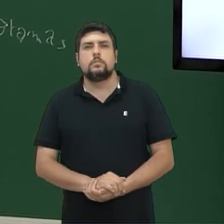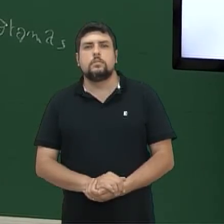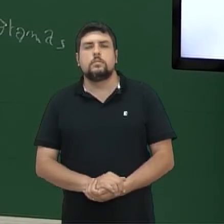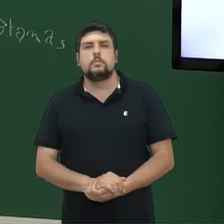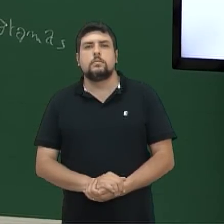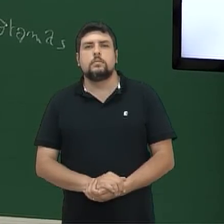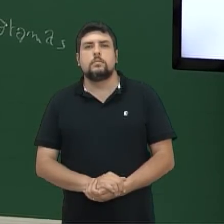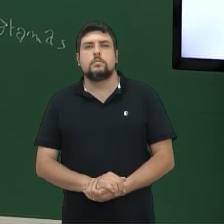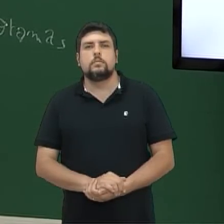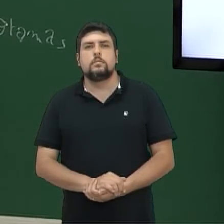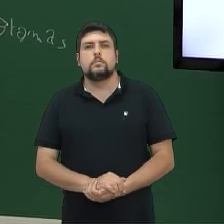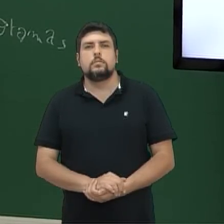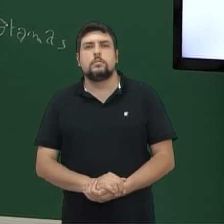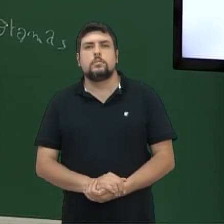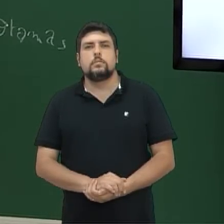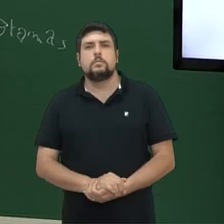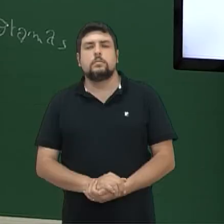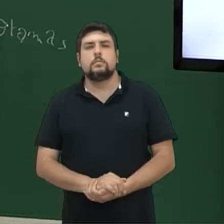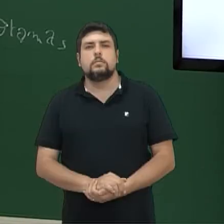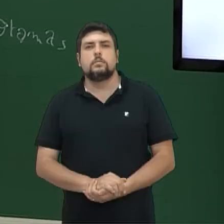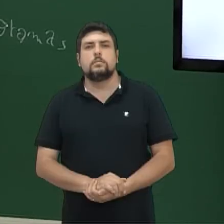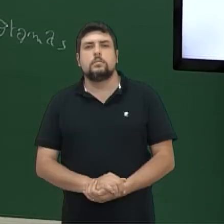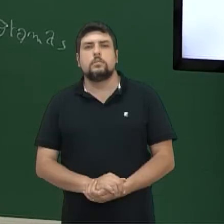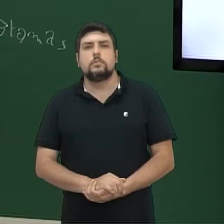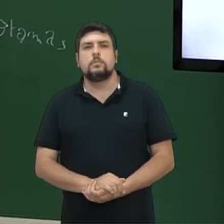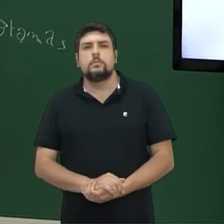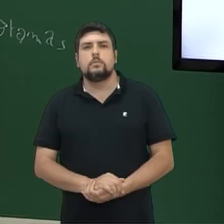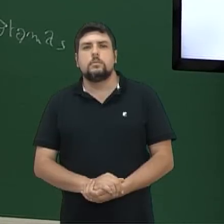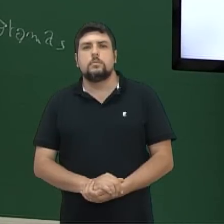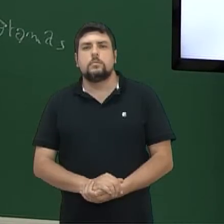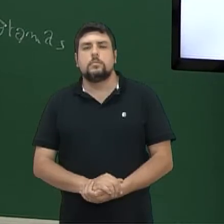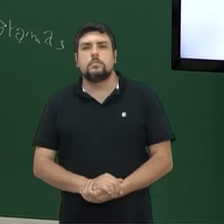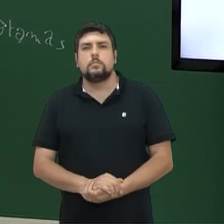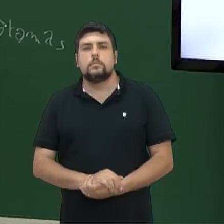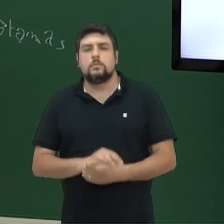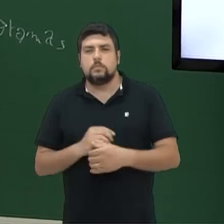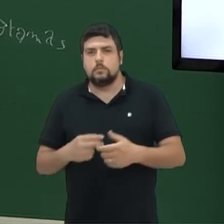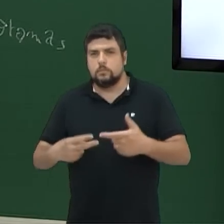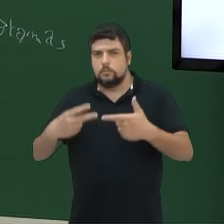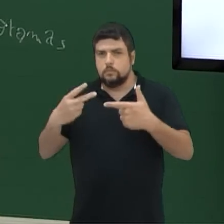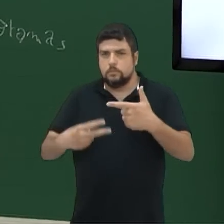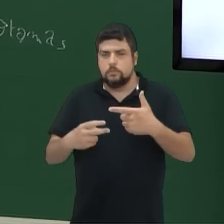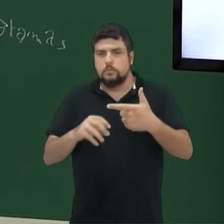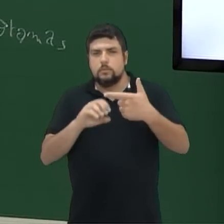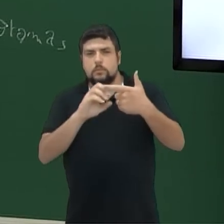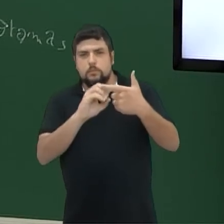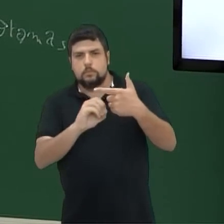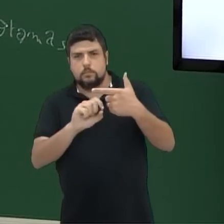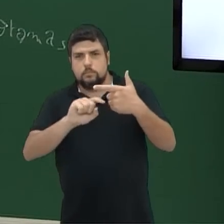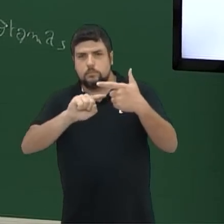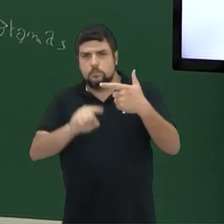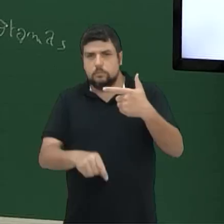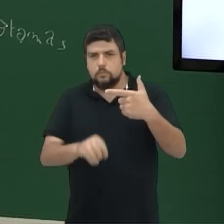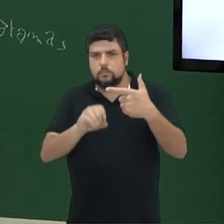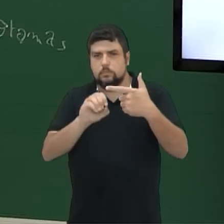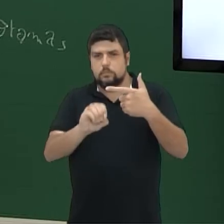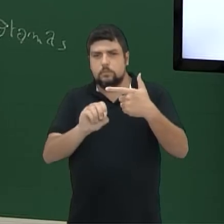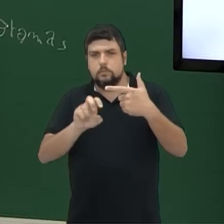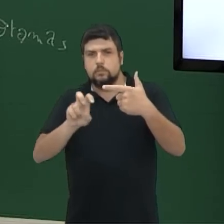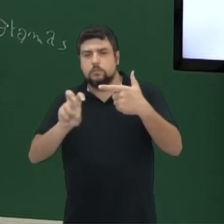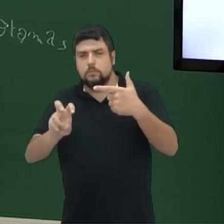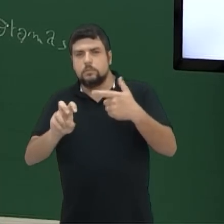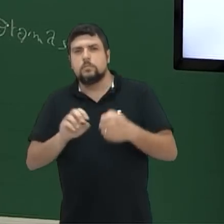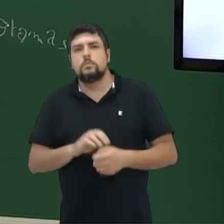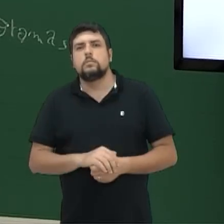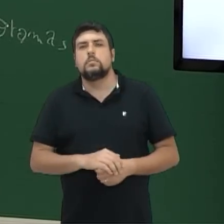A gente correu a vírgula uma vez para a esquerda, 0,05. A gente tem a